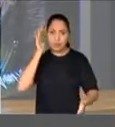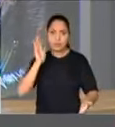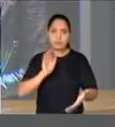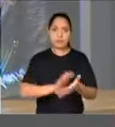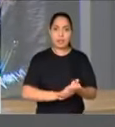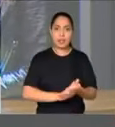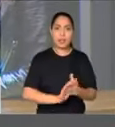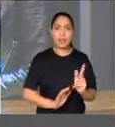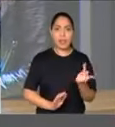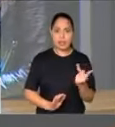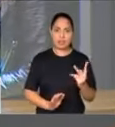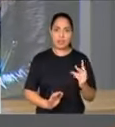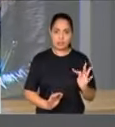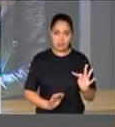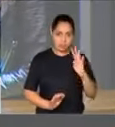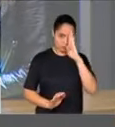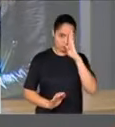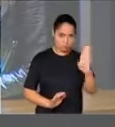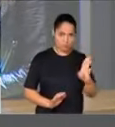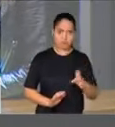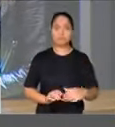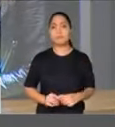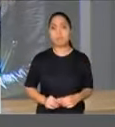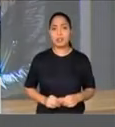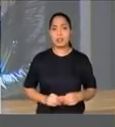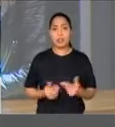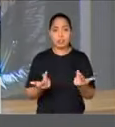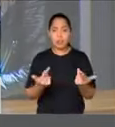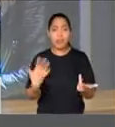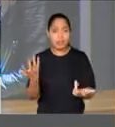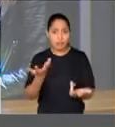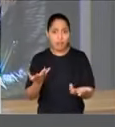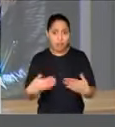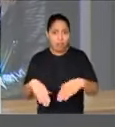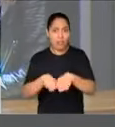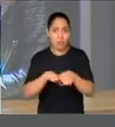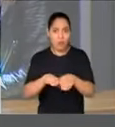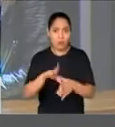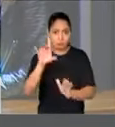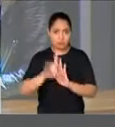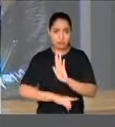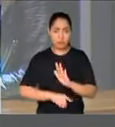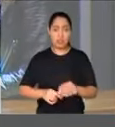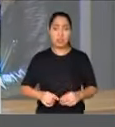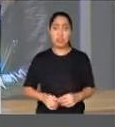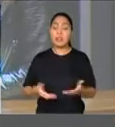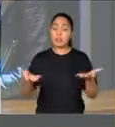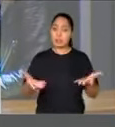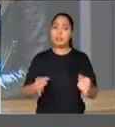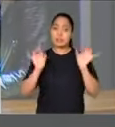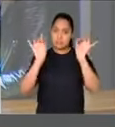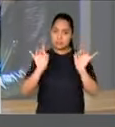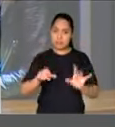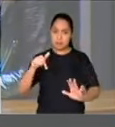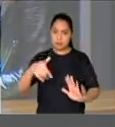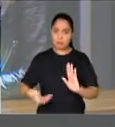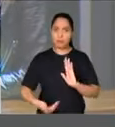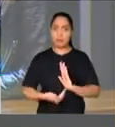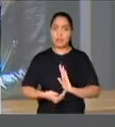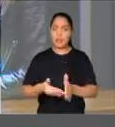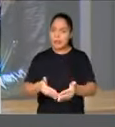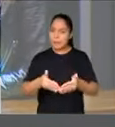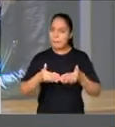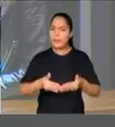famílias heterossexuais. Então, hoje aqui, especialmente dentro dessa casa, eu peço a todos